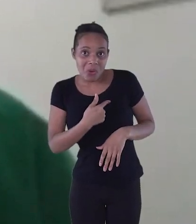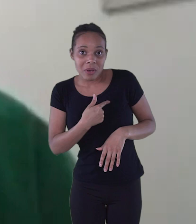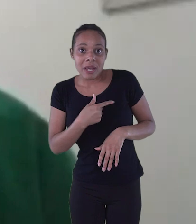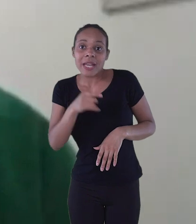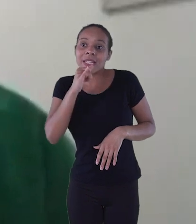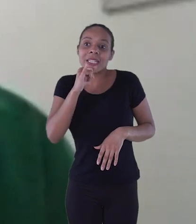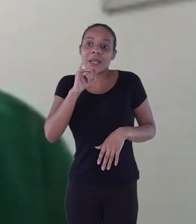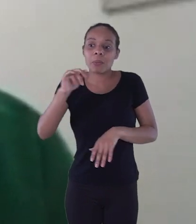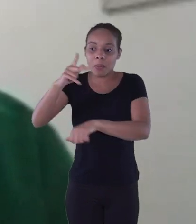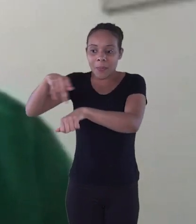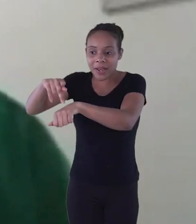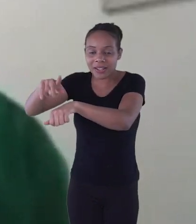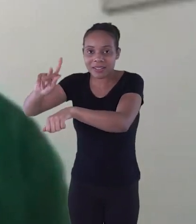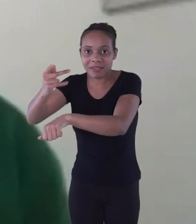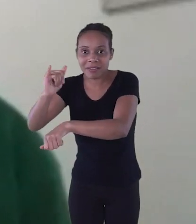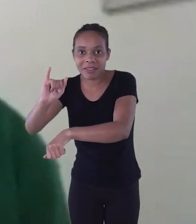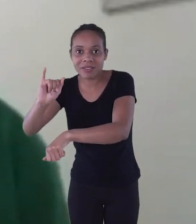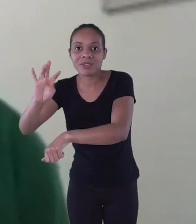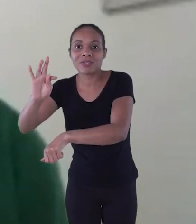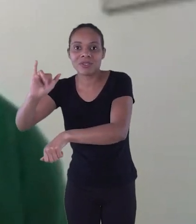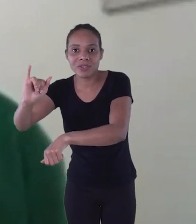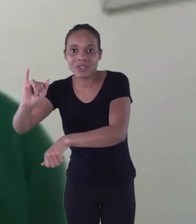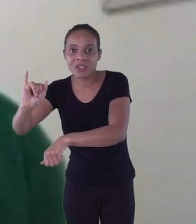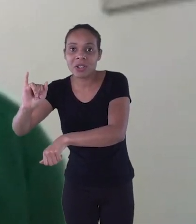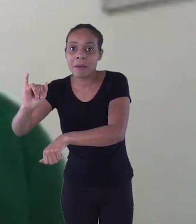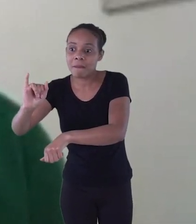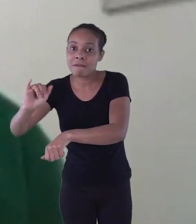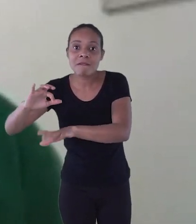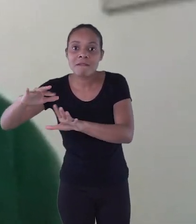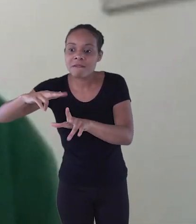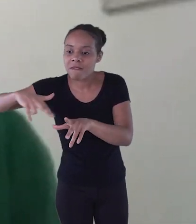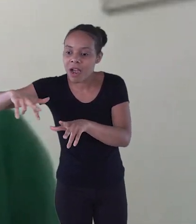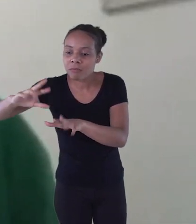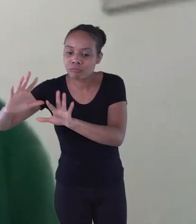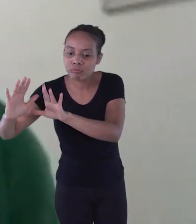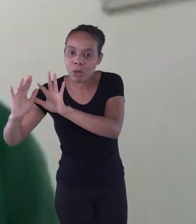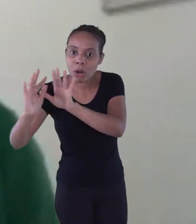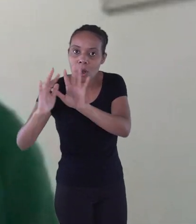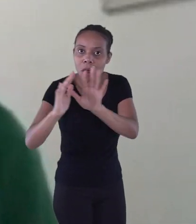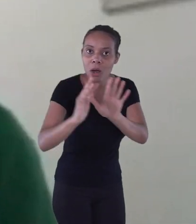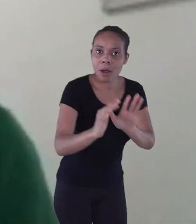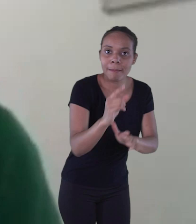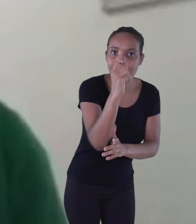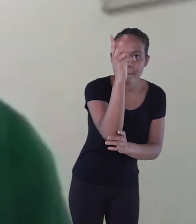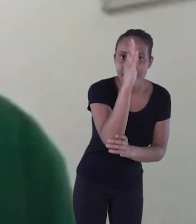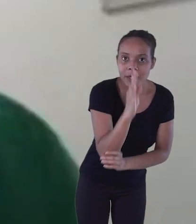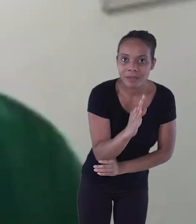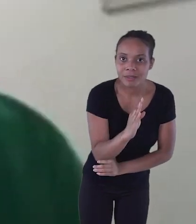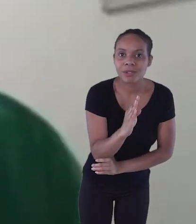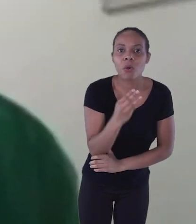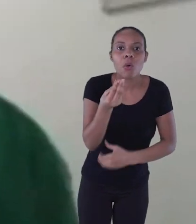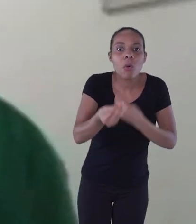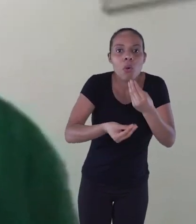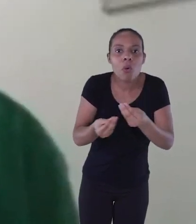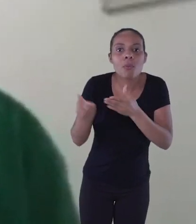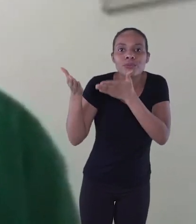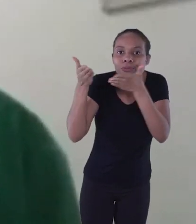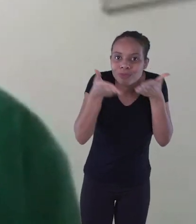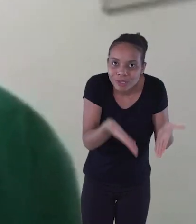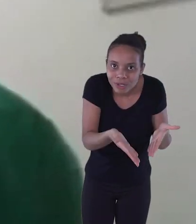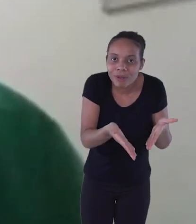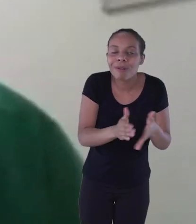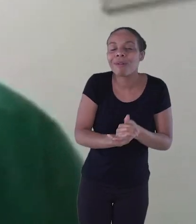desembarcando no Brasil, as imagens das revoltas da Guerra Civil Americana chegando aqui, revoltas do